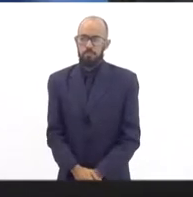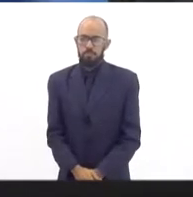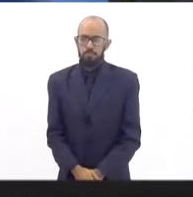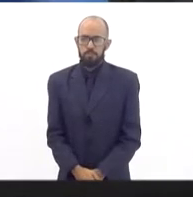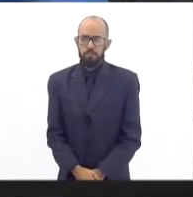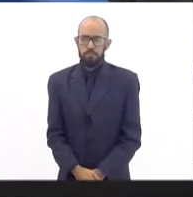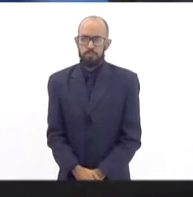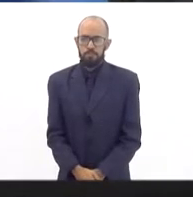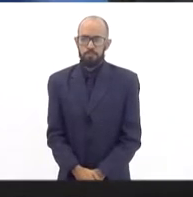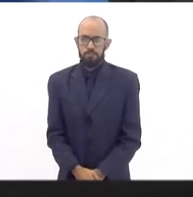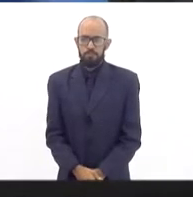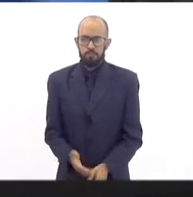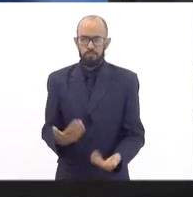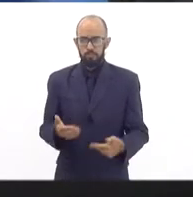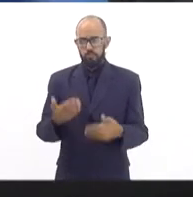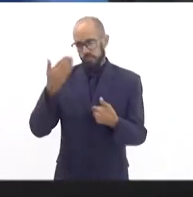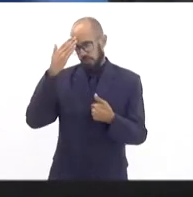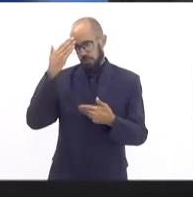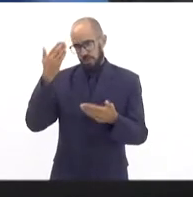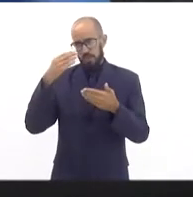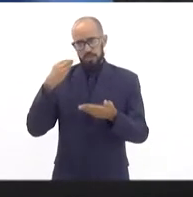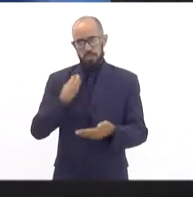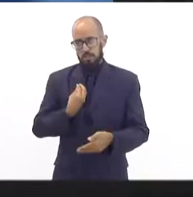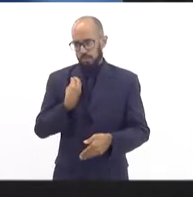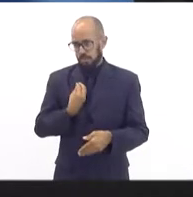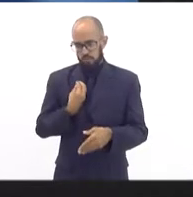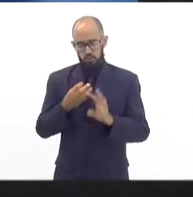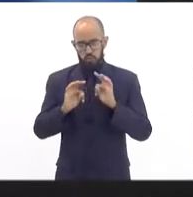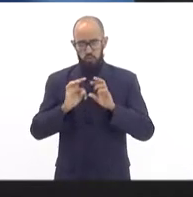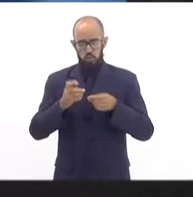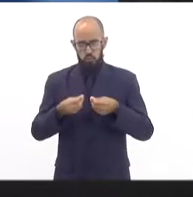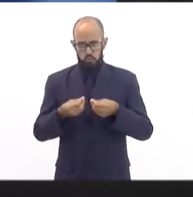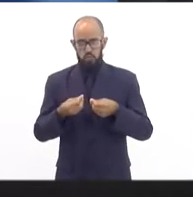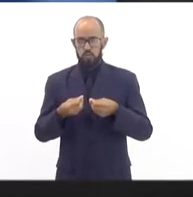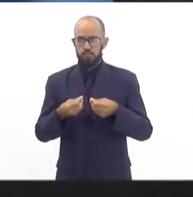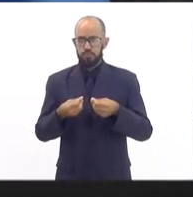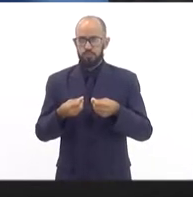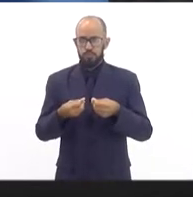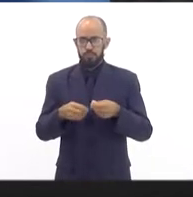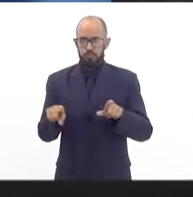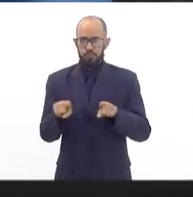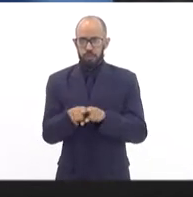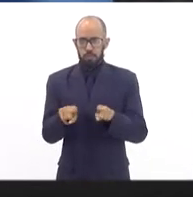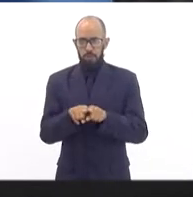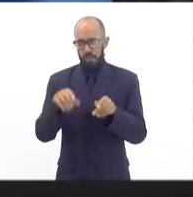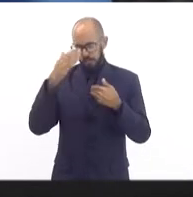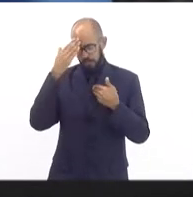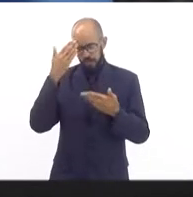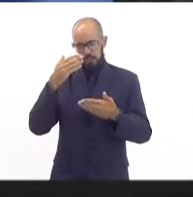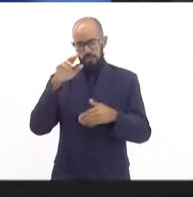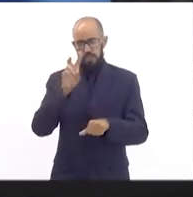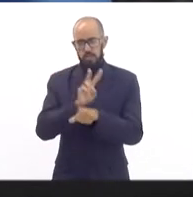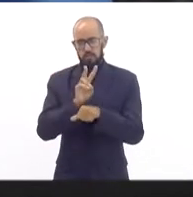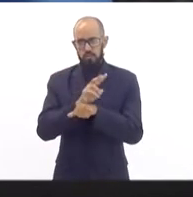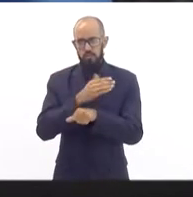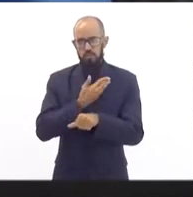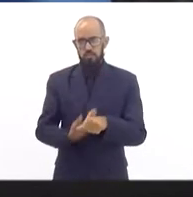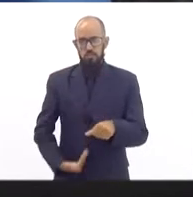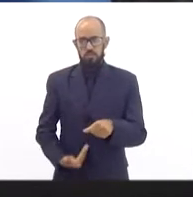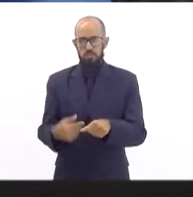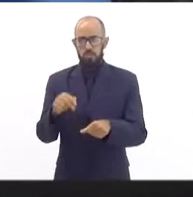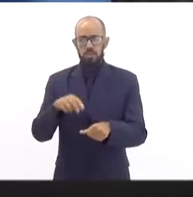Então, eu queria primeiro agradecer a presença de todos, agradecer a presença da Defensoria Pública, que vai estar conosco